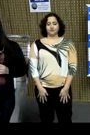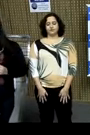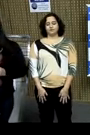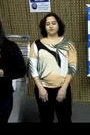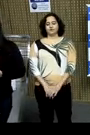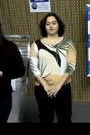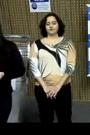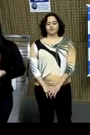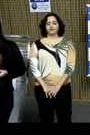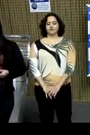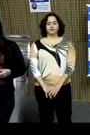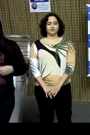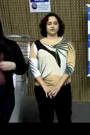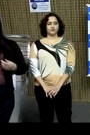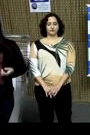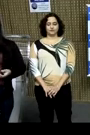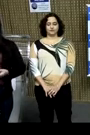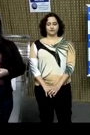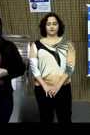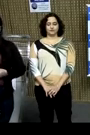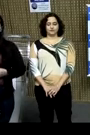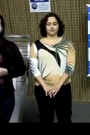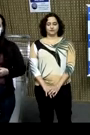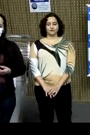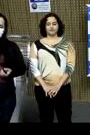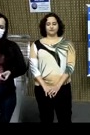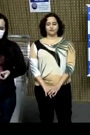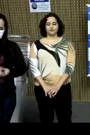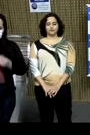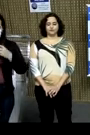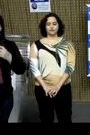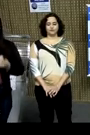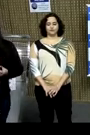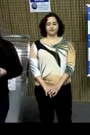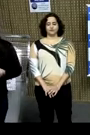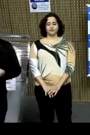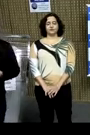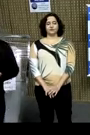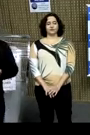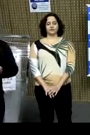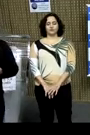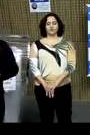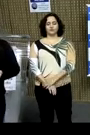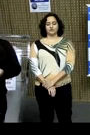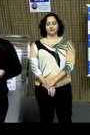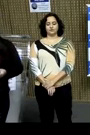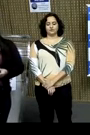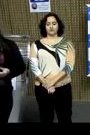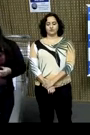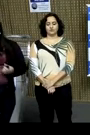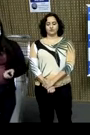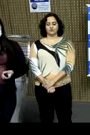e 15% no primeiro semestre. Consulta de RN com realização do teste do pezinho, tivemos